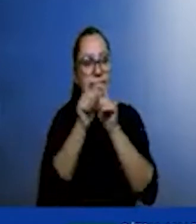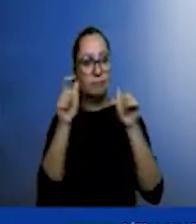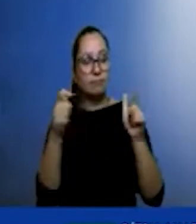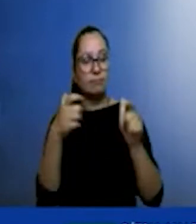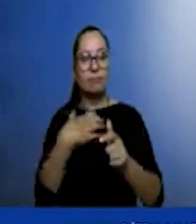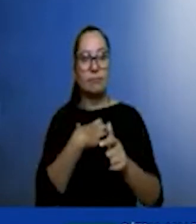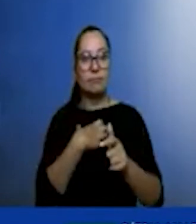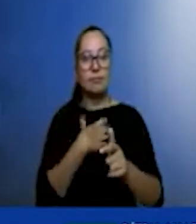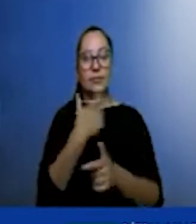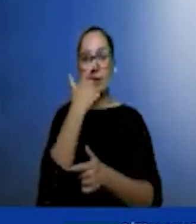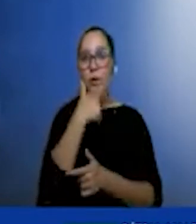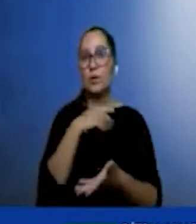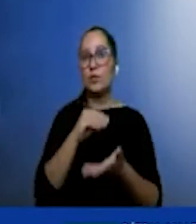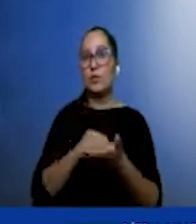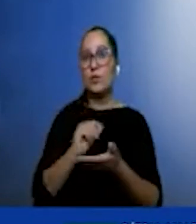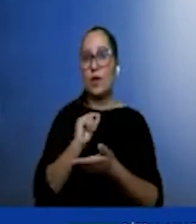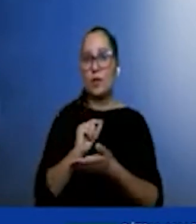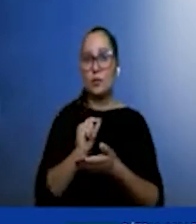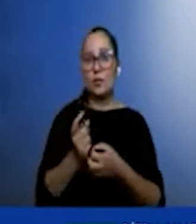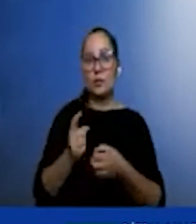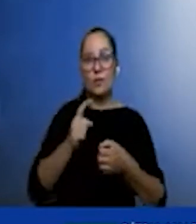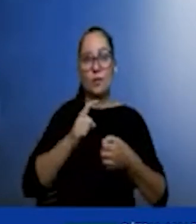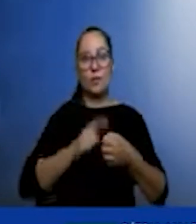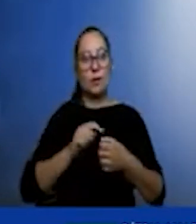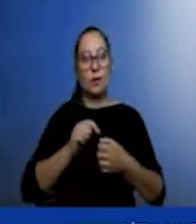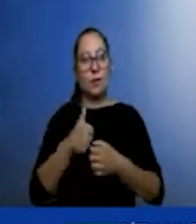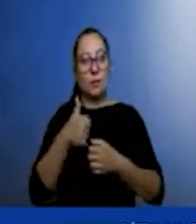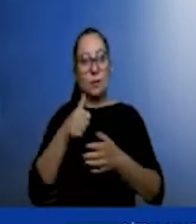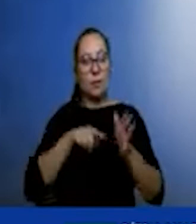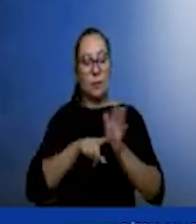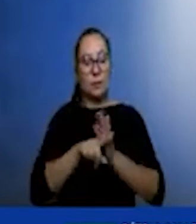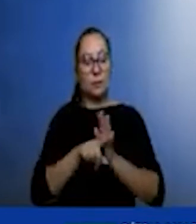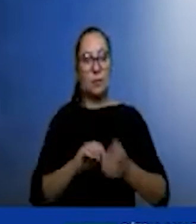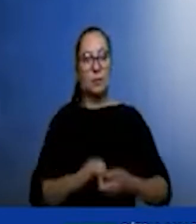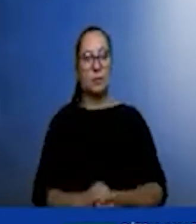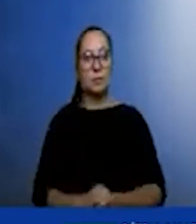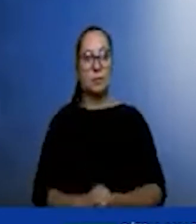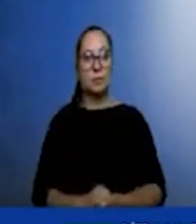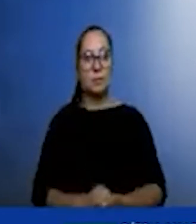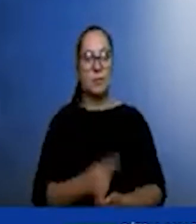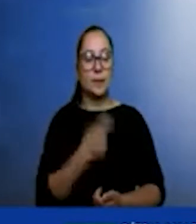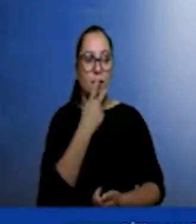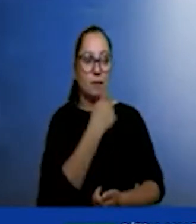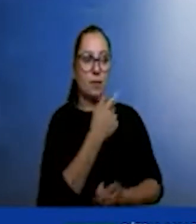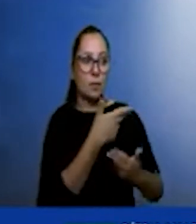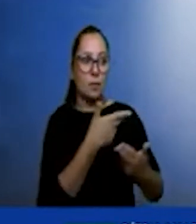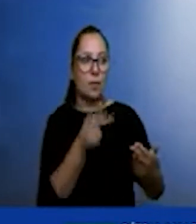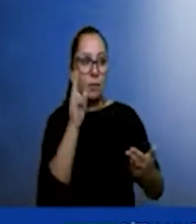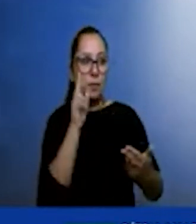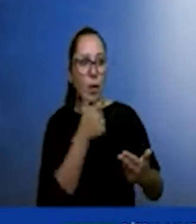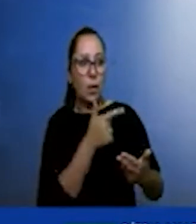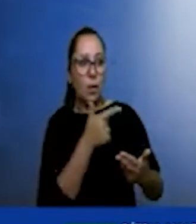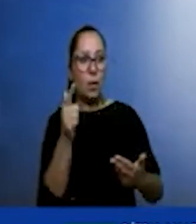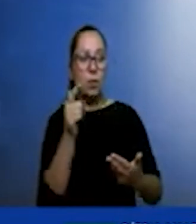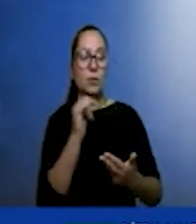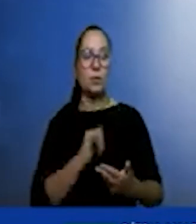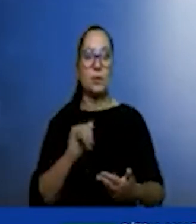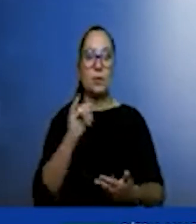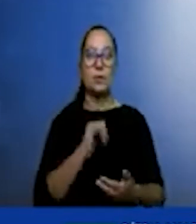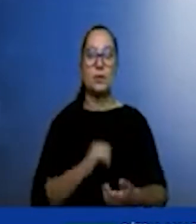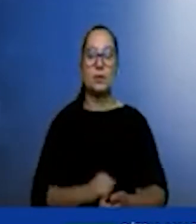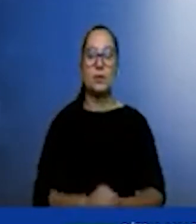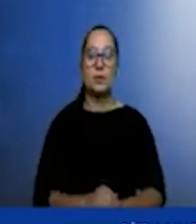que falta, e aí eu quero voltar um pouco na sua primeira pergunta, porque a Fernanda falou uma coisa que me fez lembrar de um outro ponto que eu queria trazer. Eu acho que falta